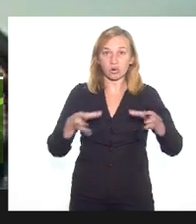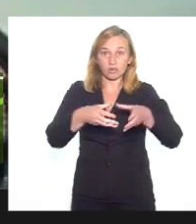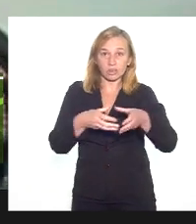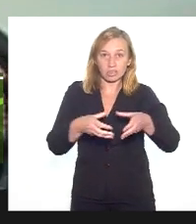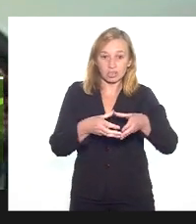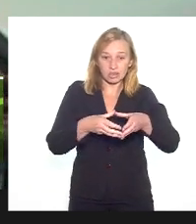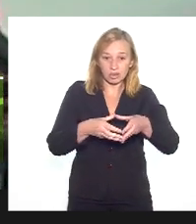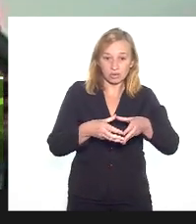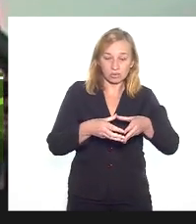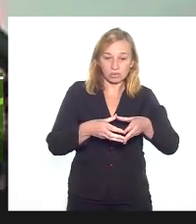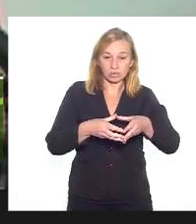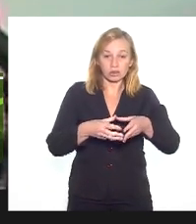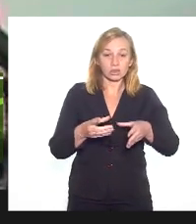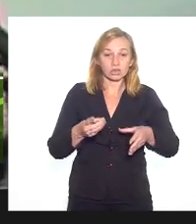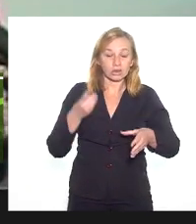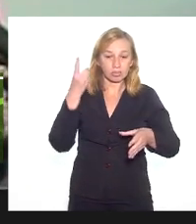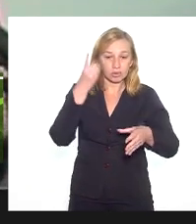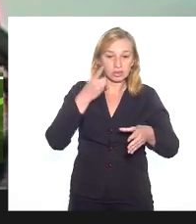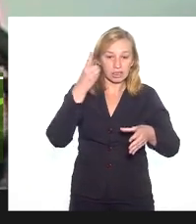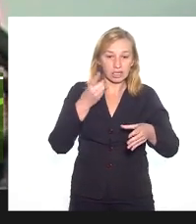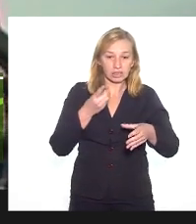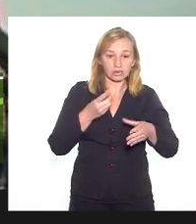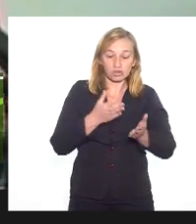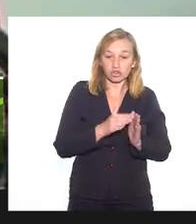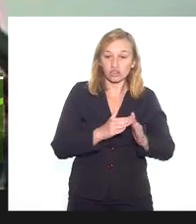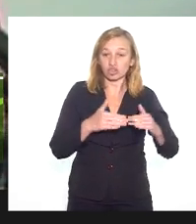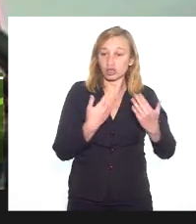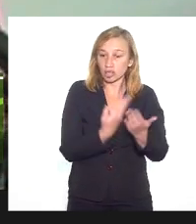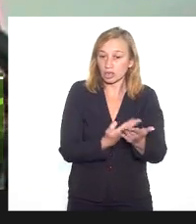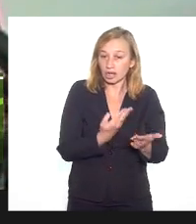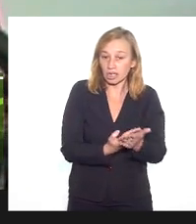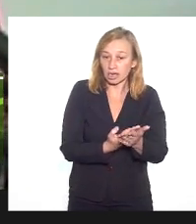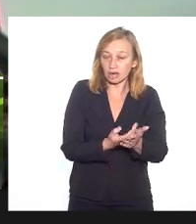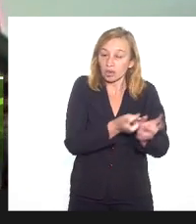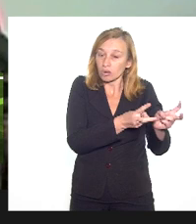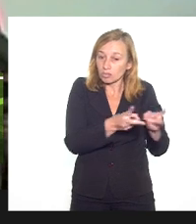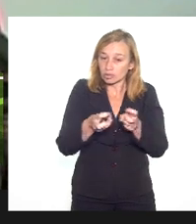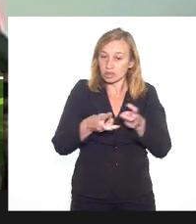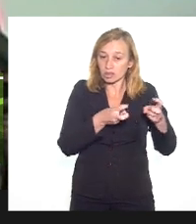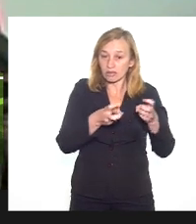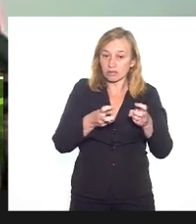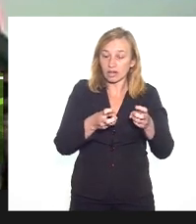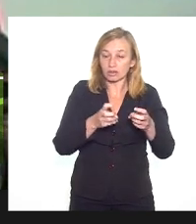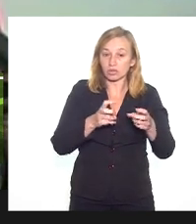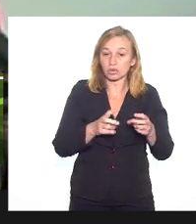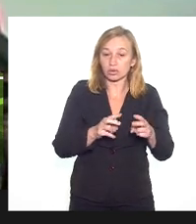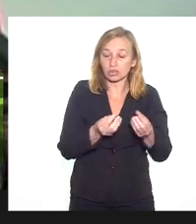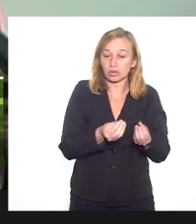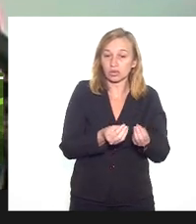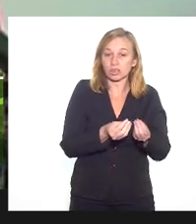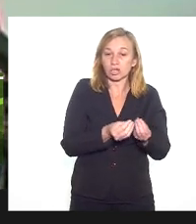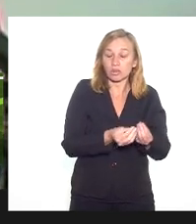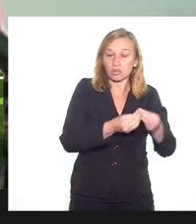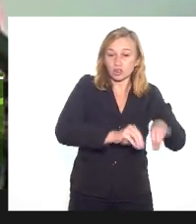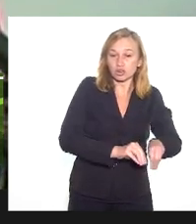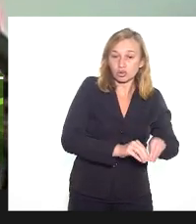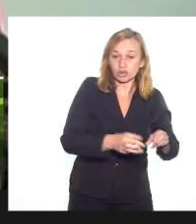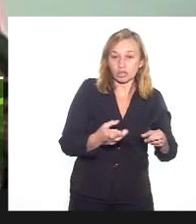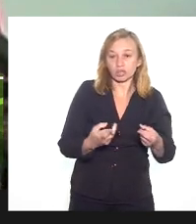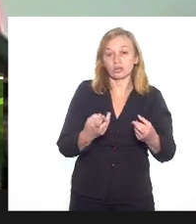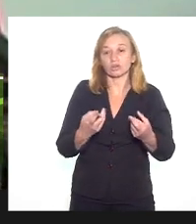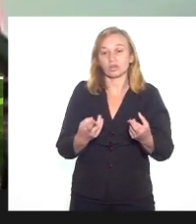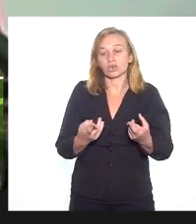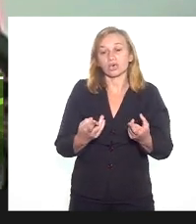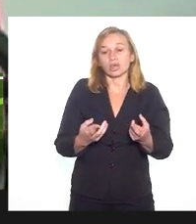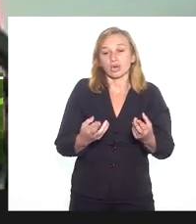Parlamentar de Inquérito, destinada a apurar as causas e consequências dos casos de intolerância religiosa no estado